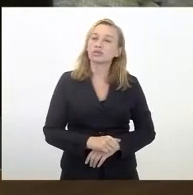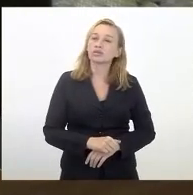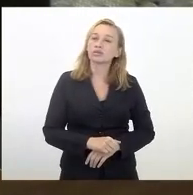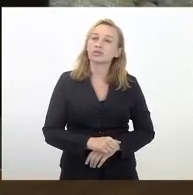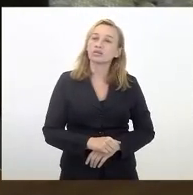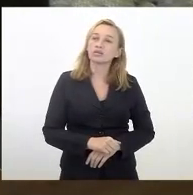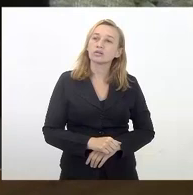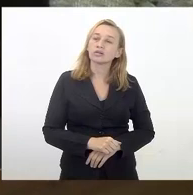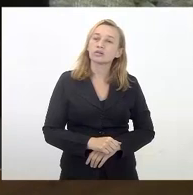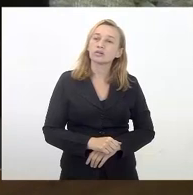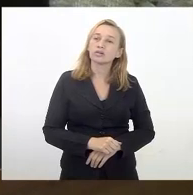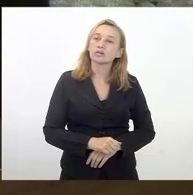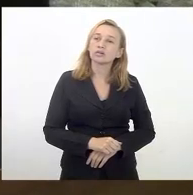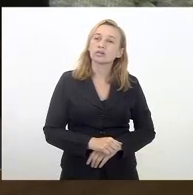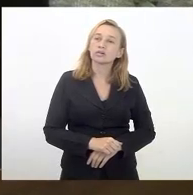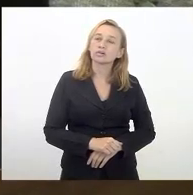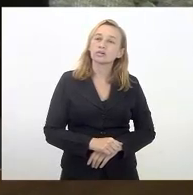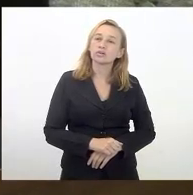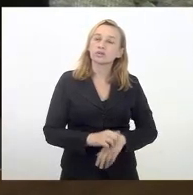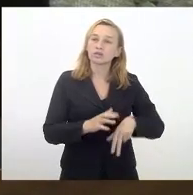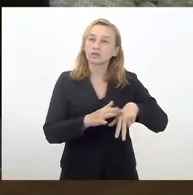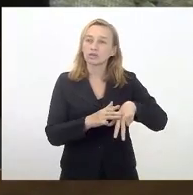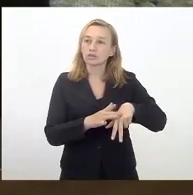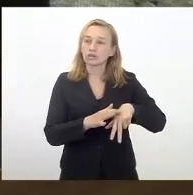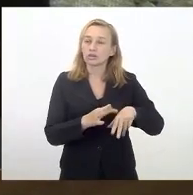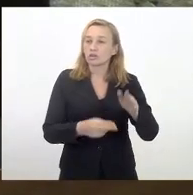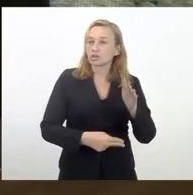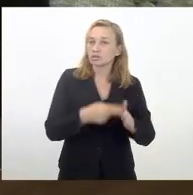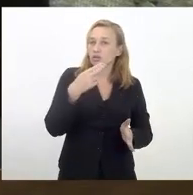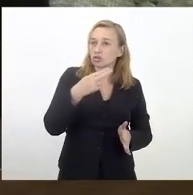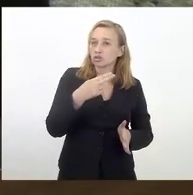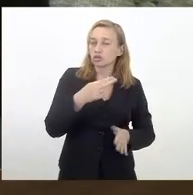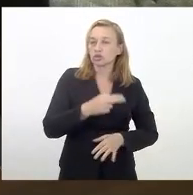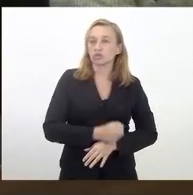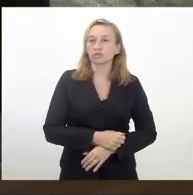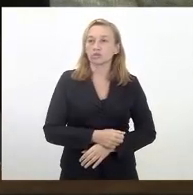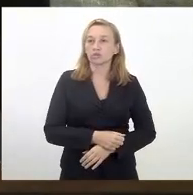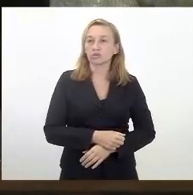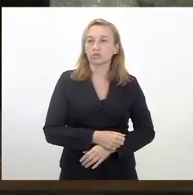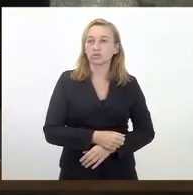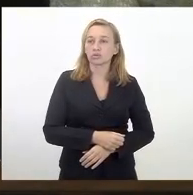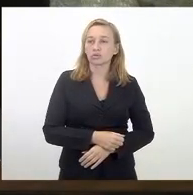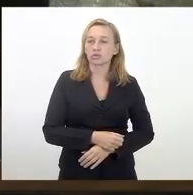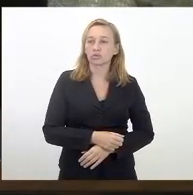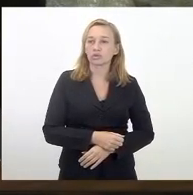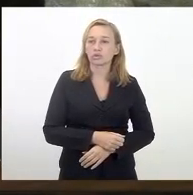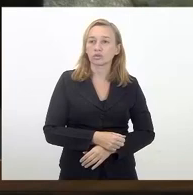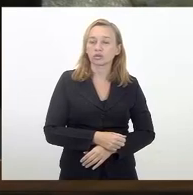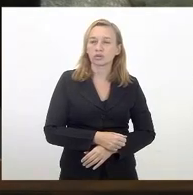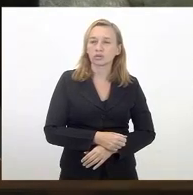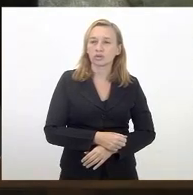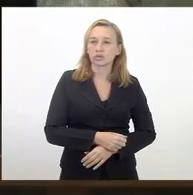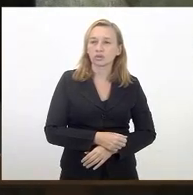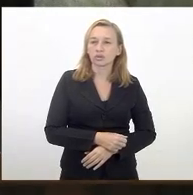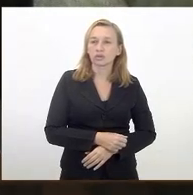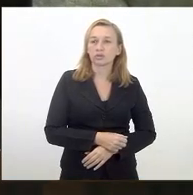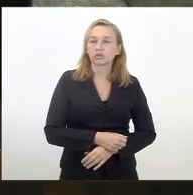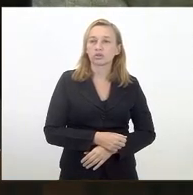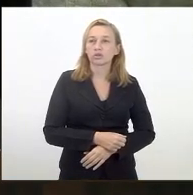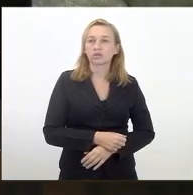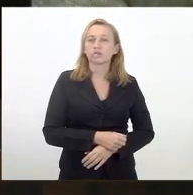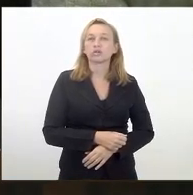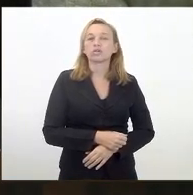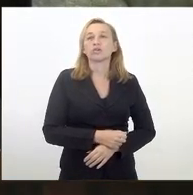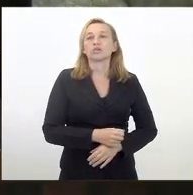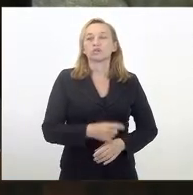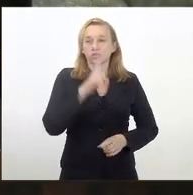de acompanhante aos pacientes submetidos a cirurgias ou procedimentos relacionados aos sistemas reprodutor na rede pública e